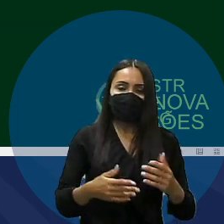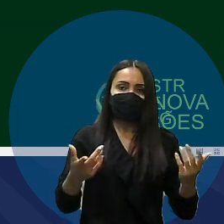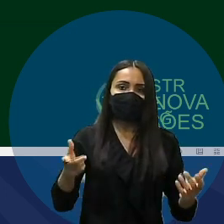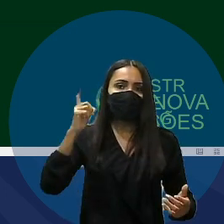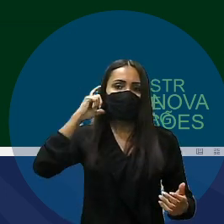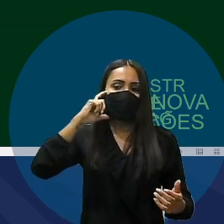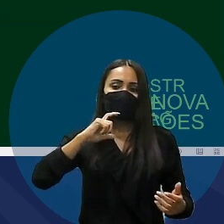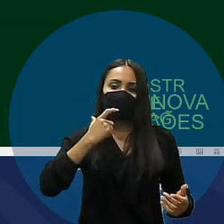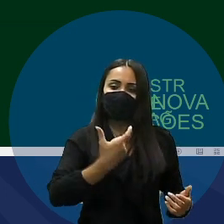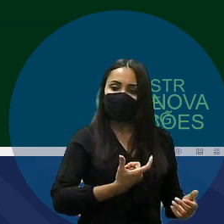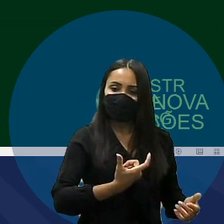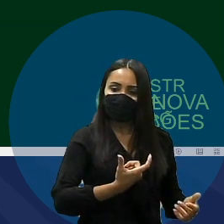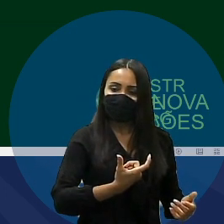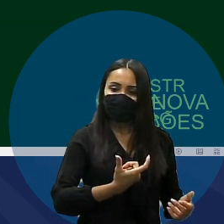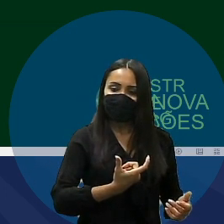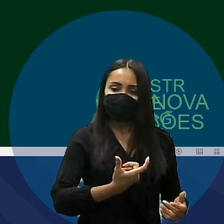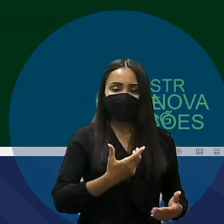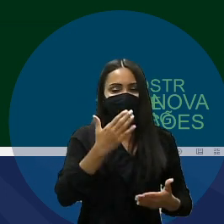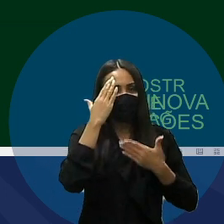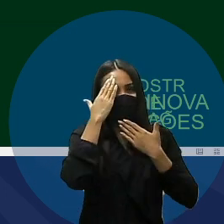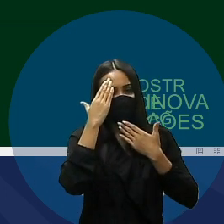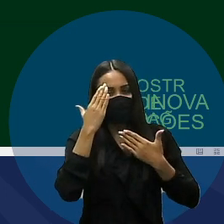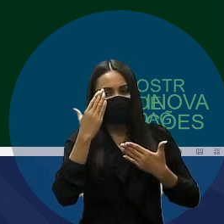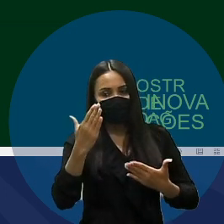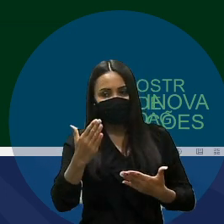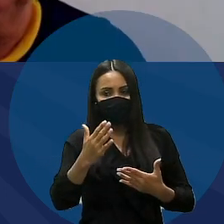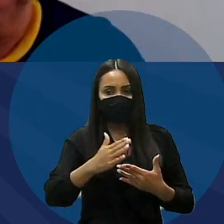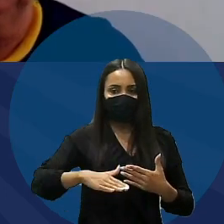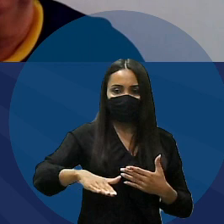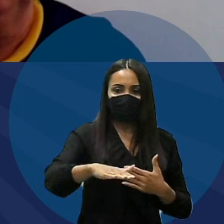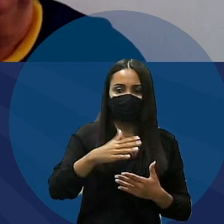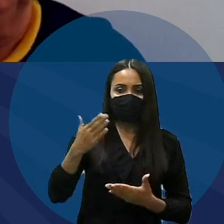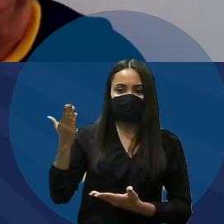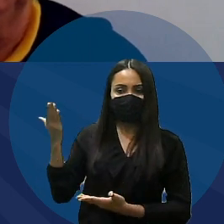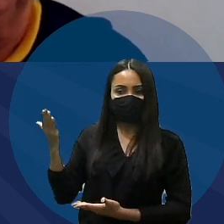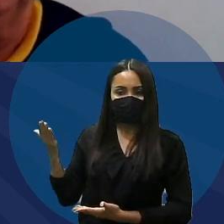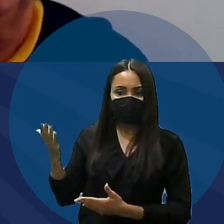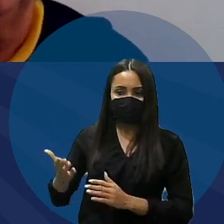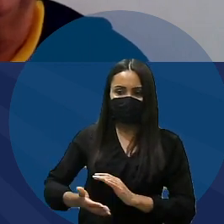Freire. Agradeço muito o espaço concedido a vocês. Bom,